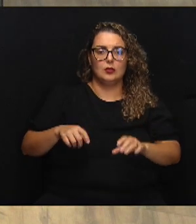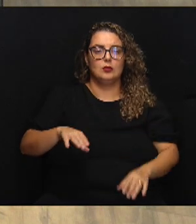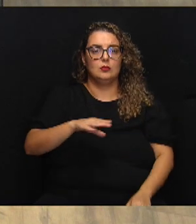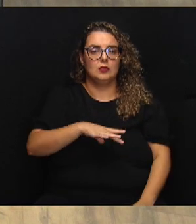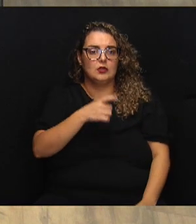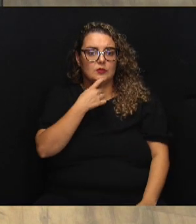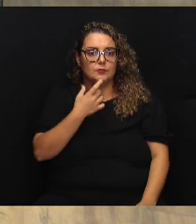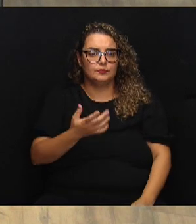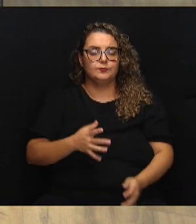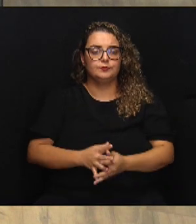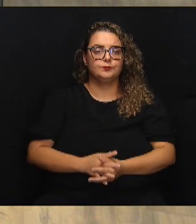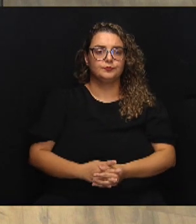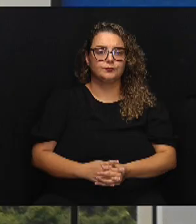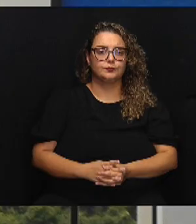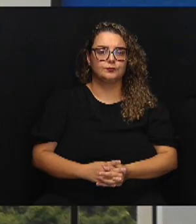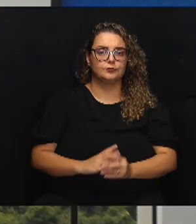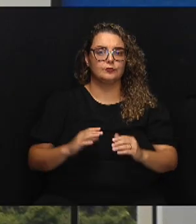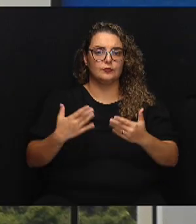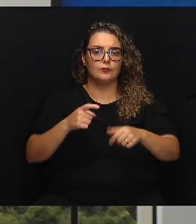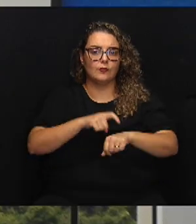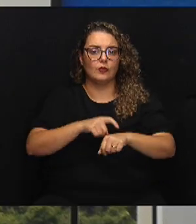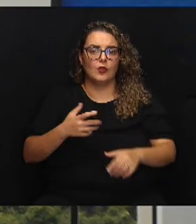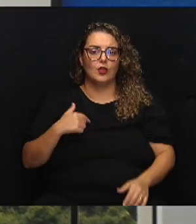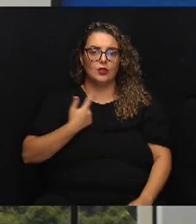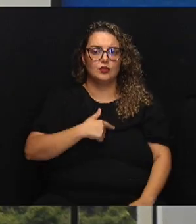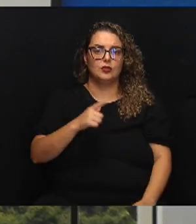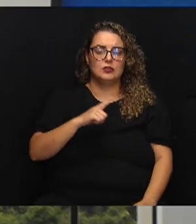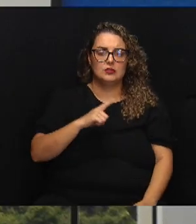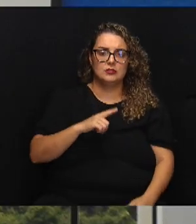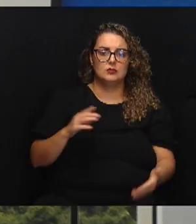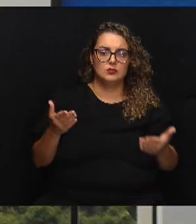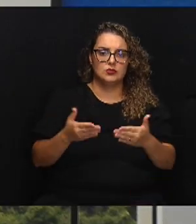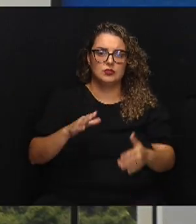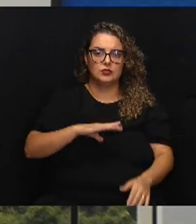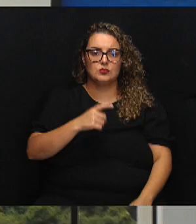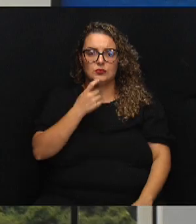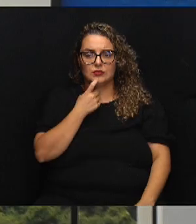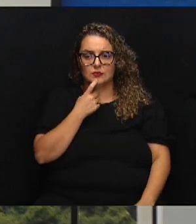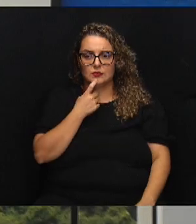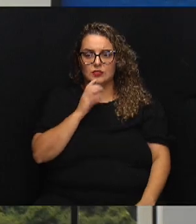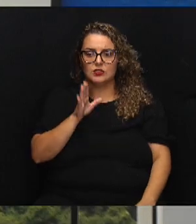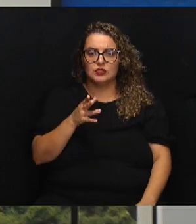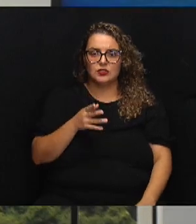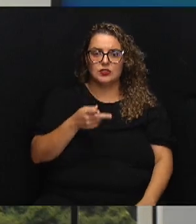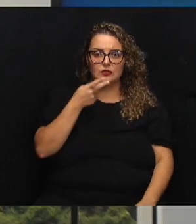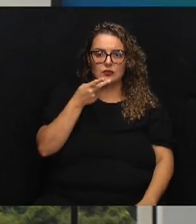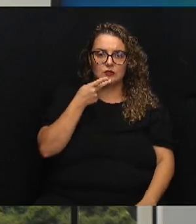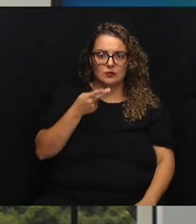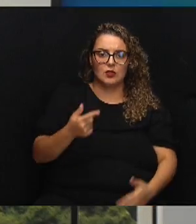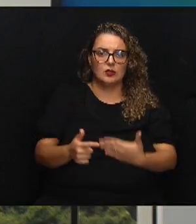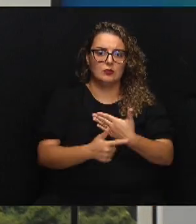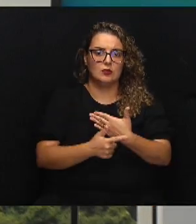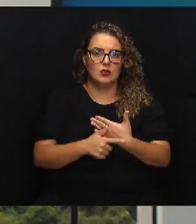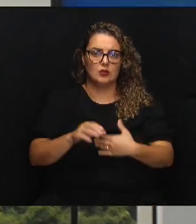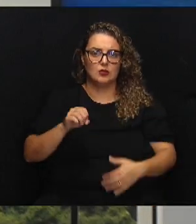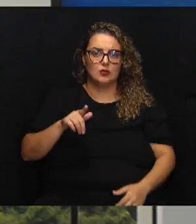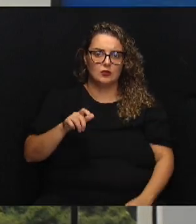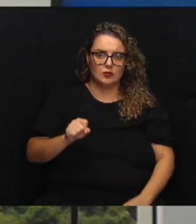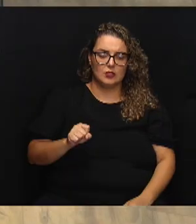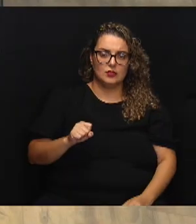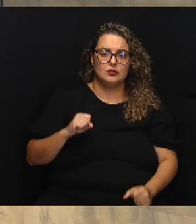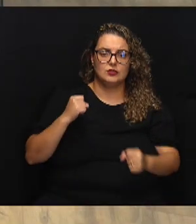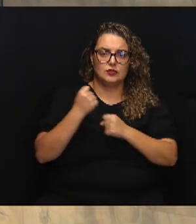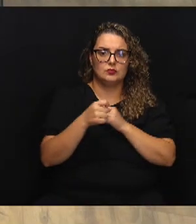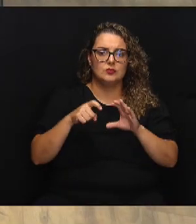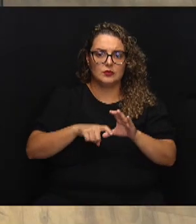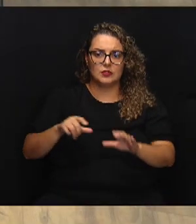de Campinas. Qual que é a situação que nós temos hoje aqui no município, já que a gente está citando sobre o papel das ONGs e dos protetores